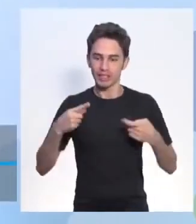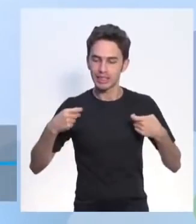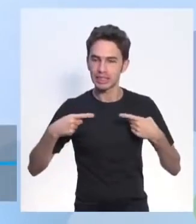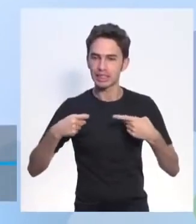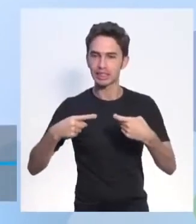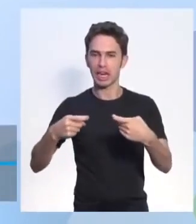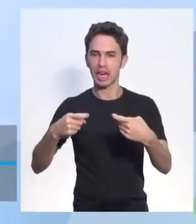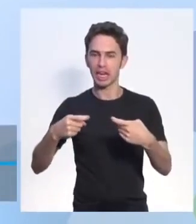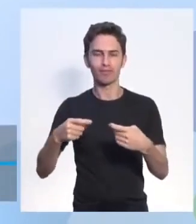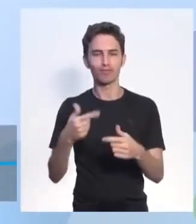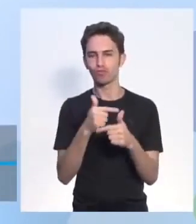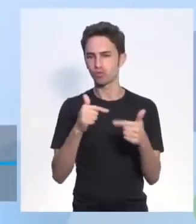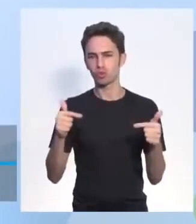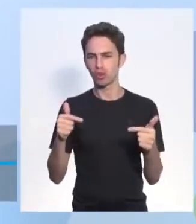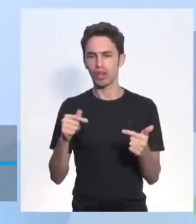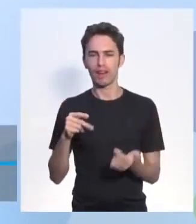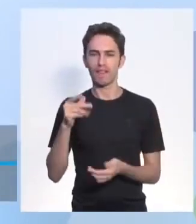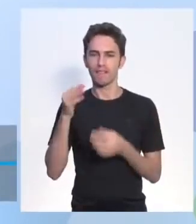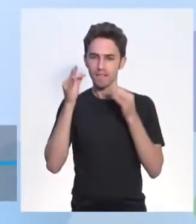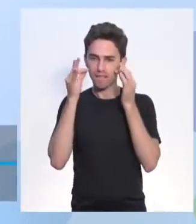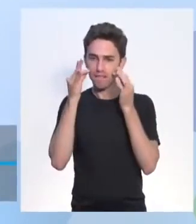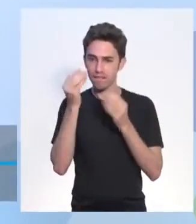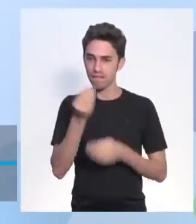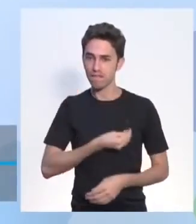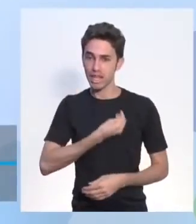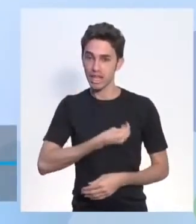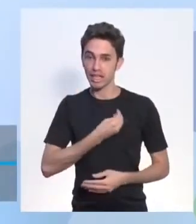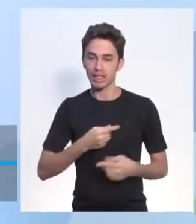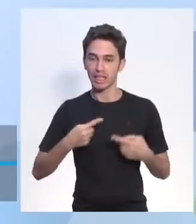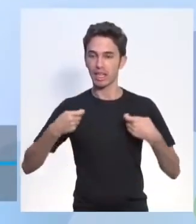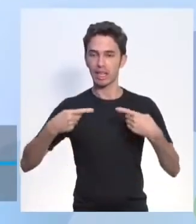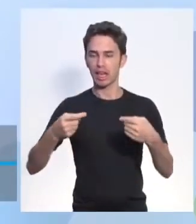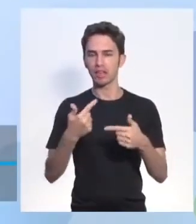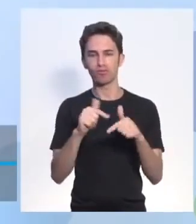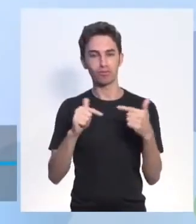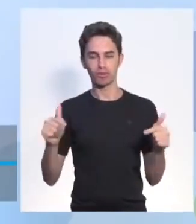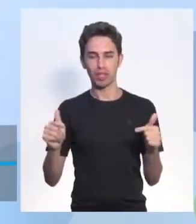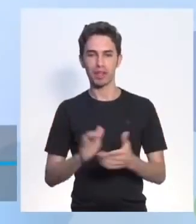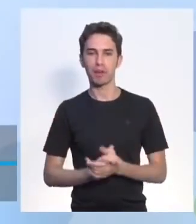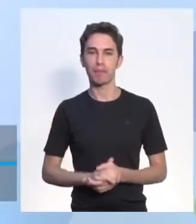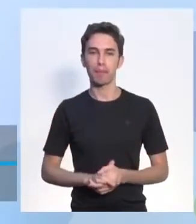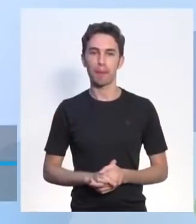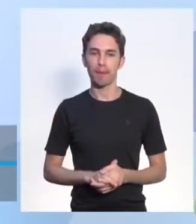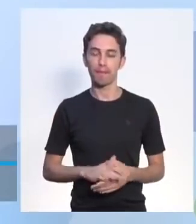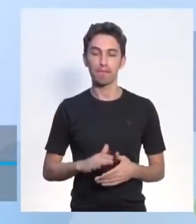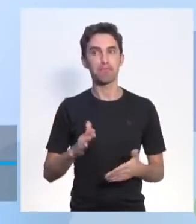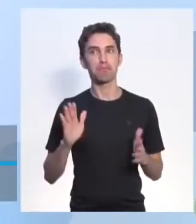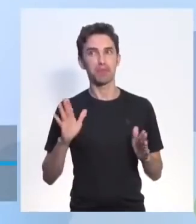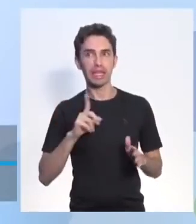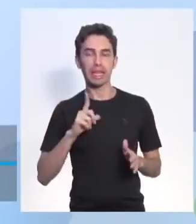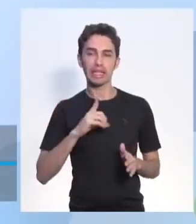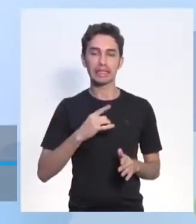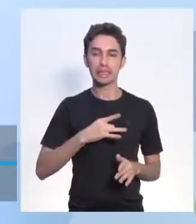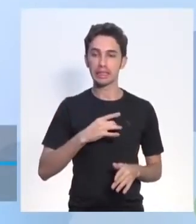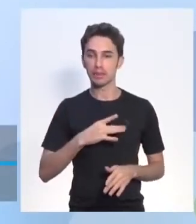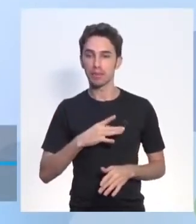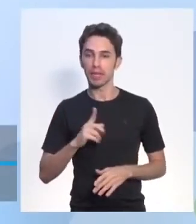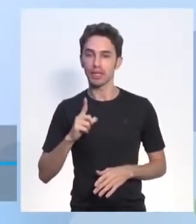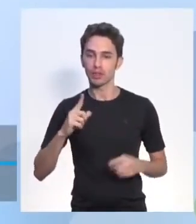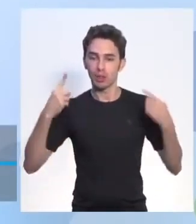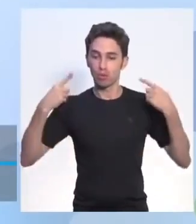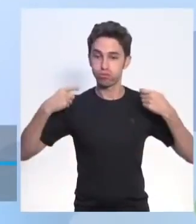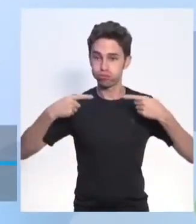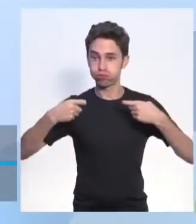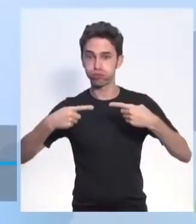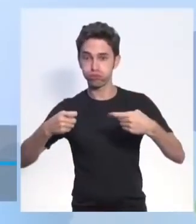nos moldes da Segunda Guerra Mundial. Temia-se uma guerra, um enfrentamento bélico-militar entre